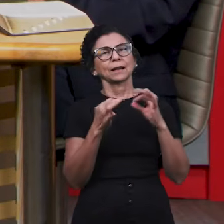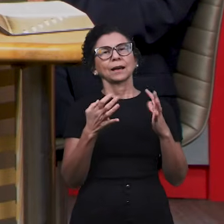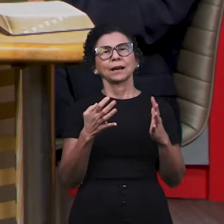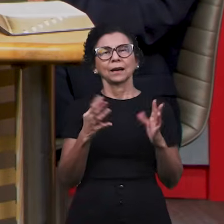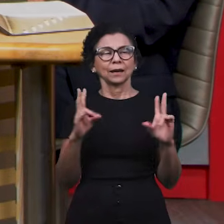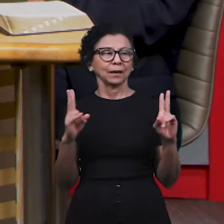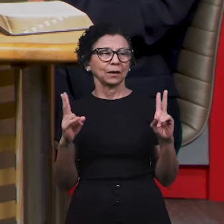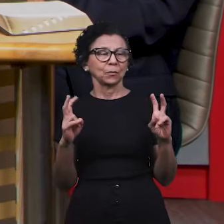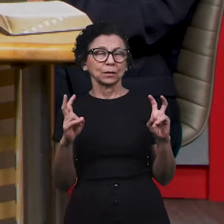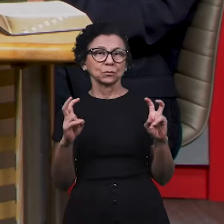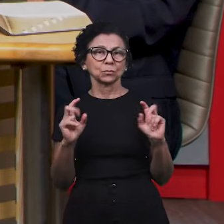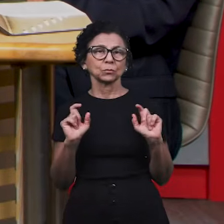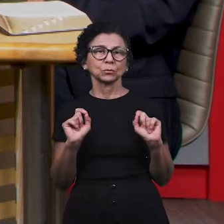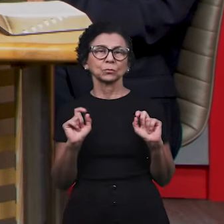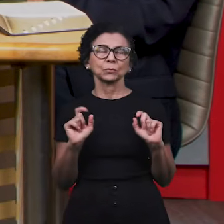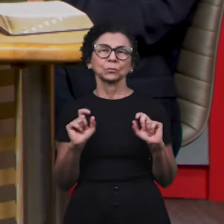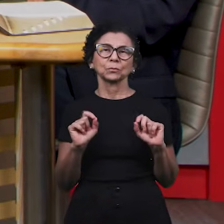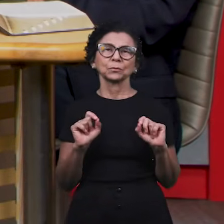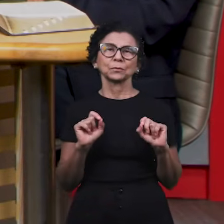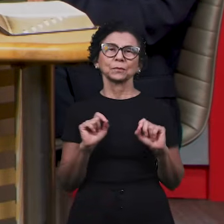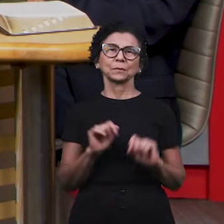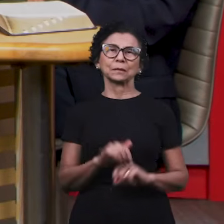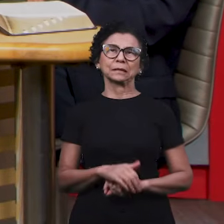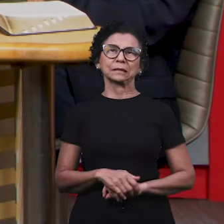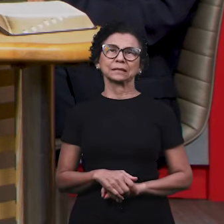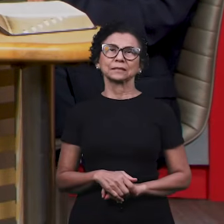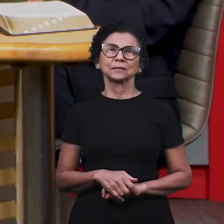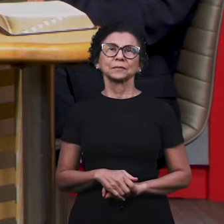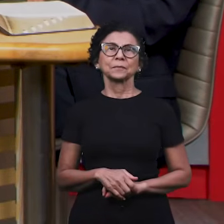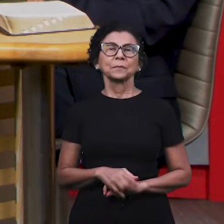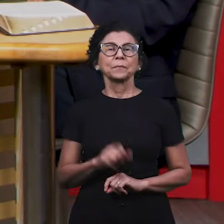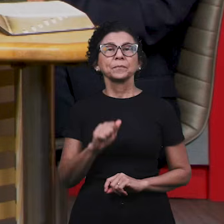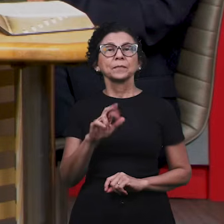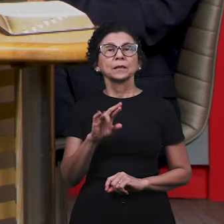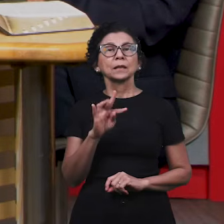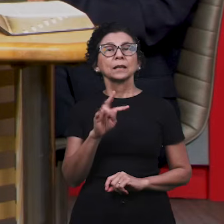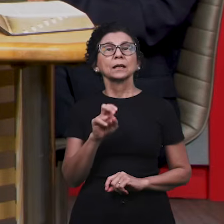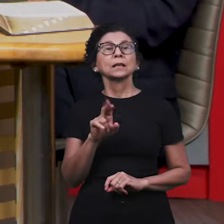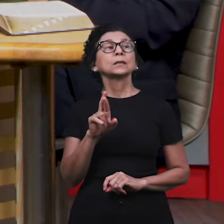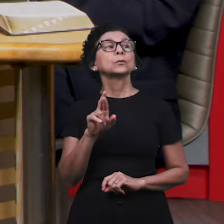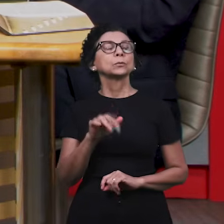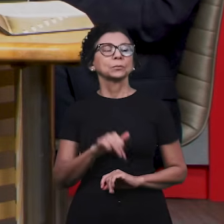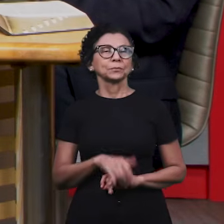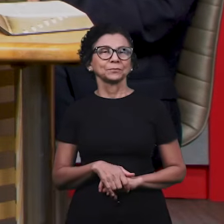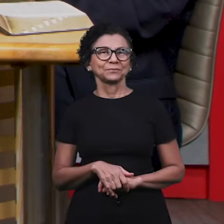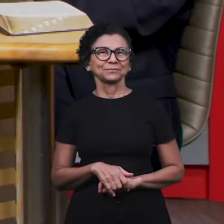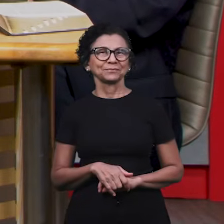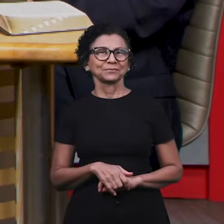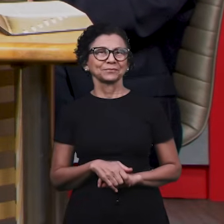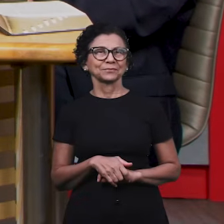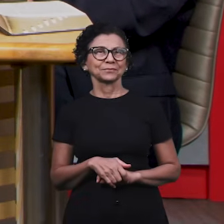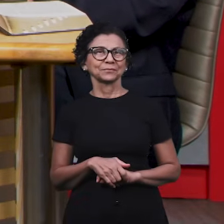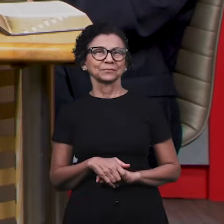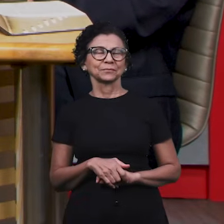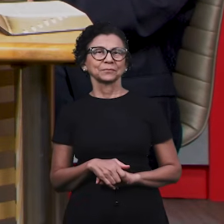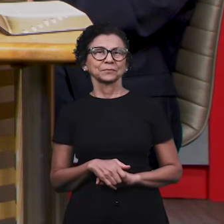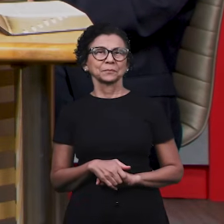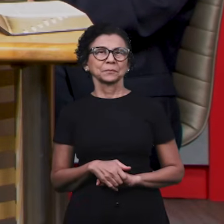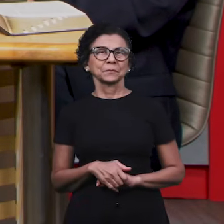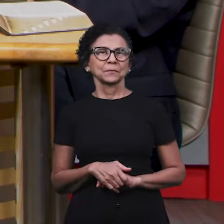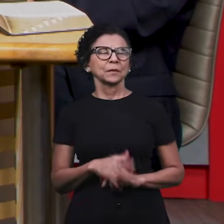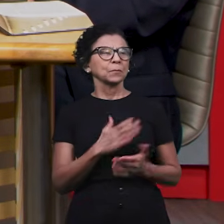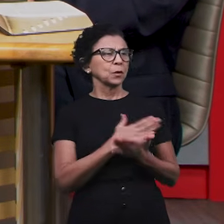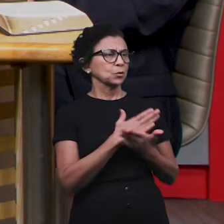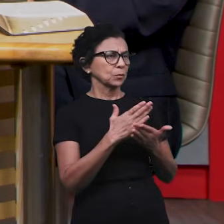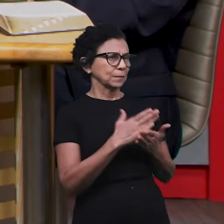nosso assunto de hoje. Vamos dar a palavra primeiramente ao Arthur. Arthur, pode começar. Você vai nos falar alguma coisa relacionada a esse aspecto,